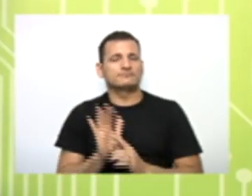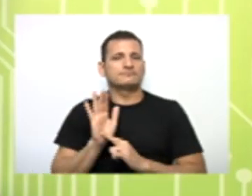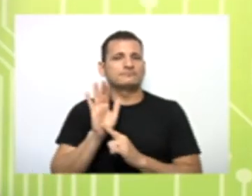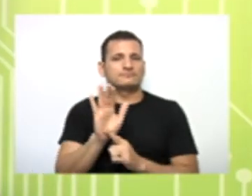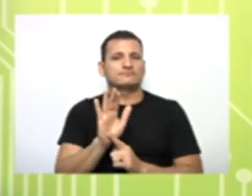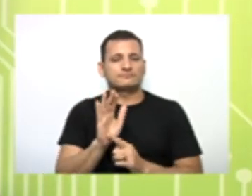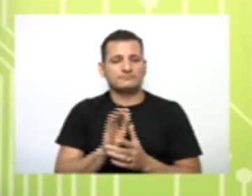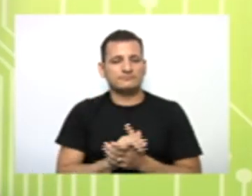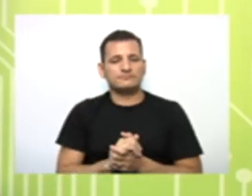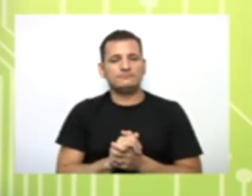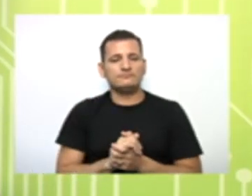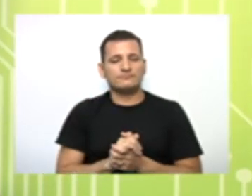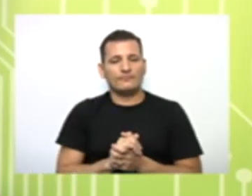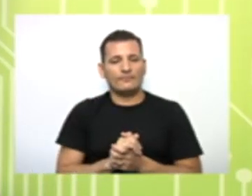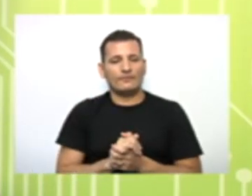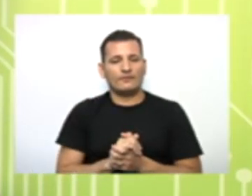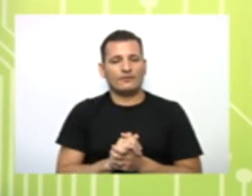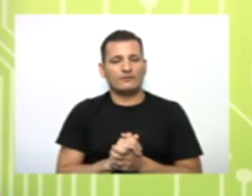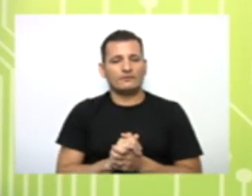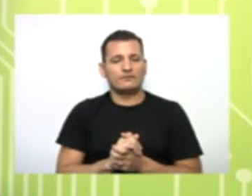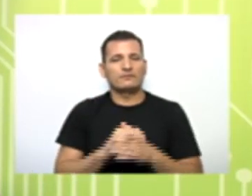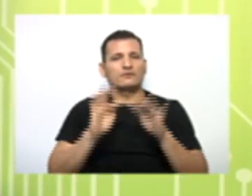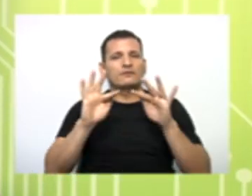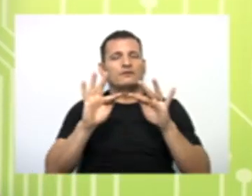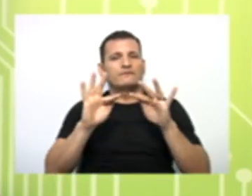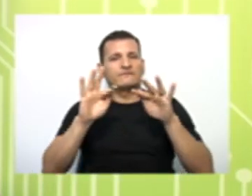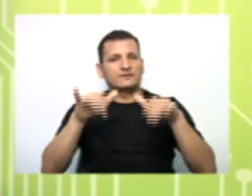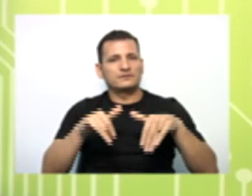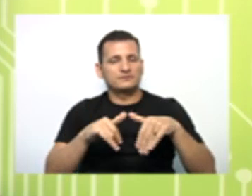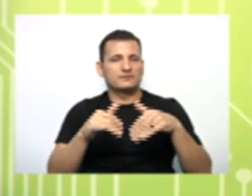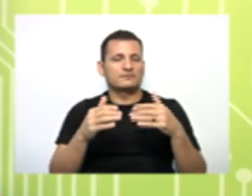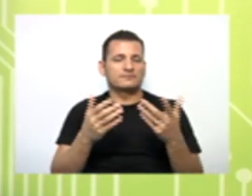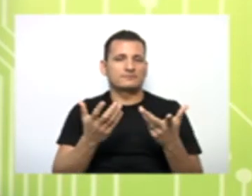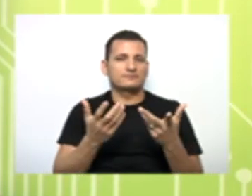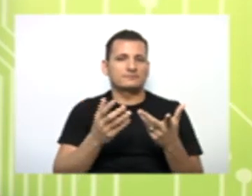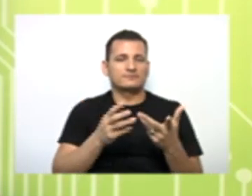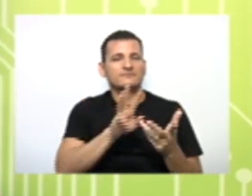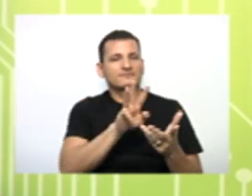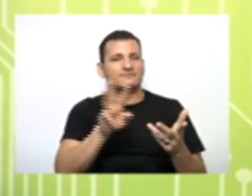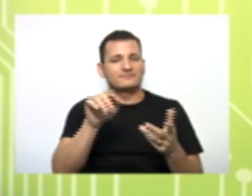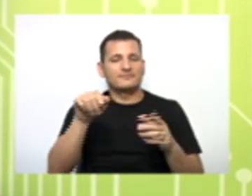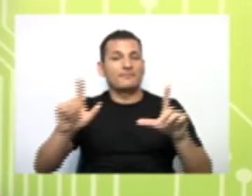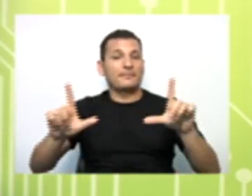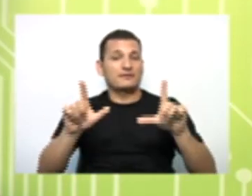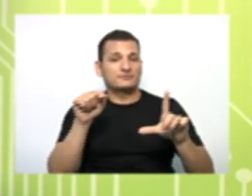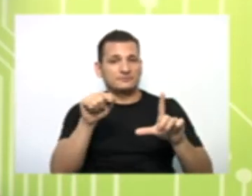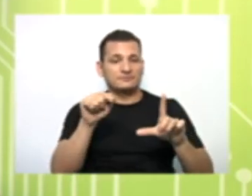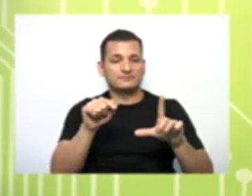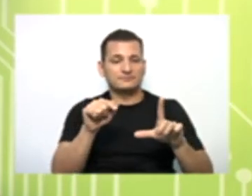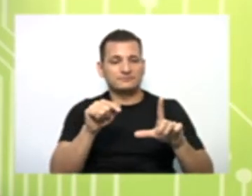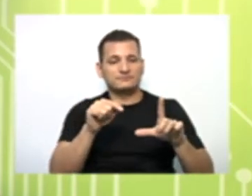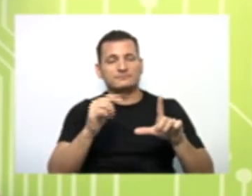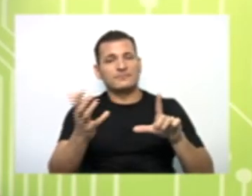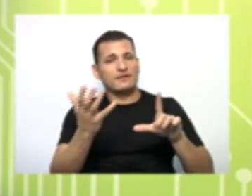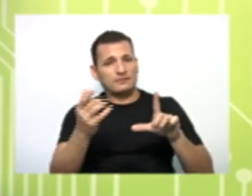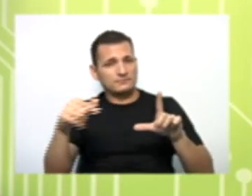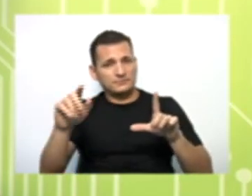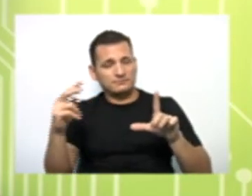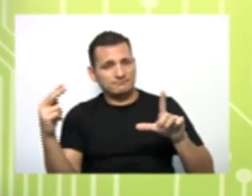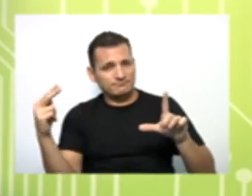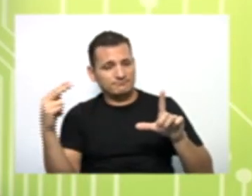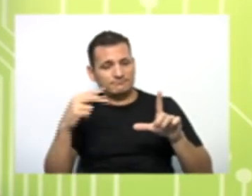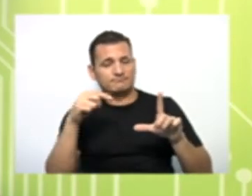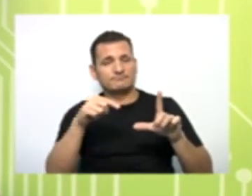para finalizar a nossa página aqui, e eu quero que vocês façam